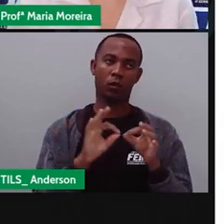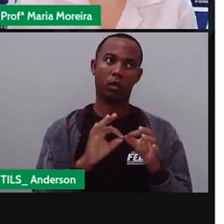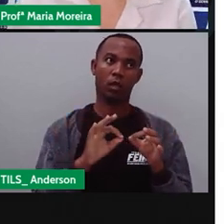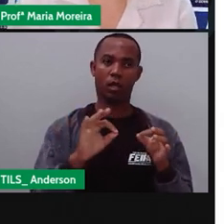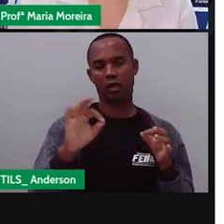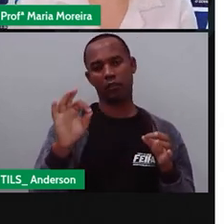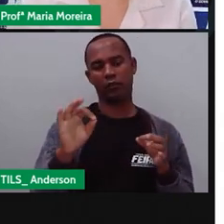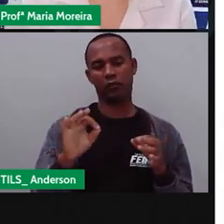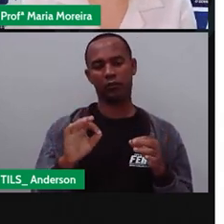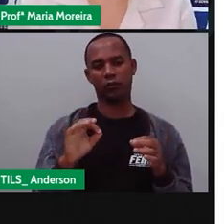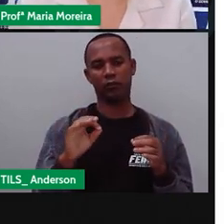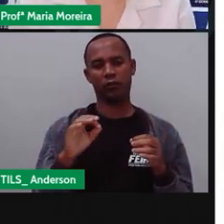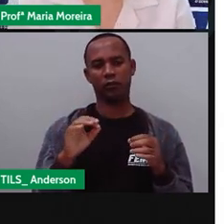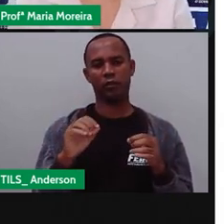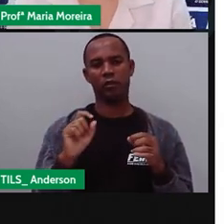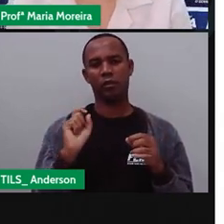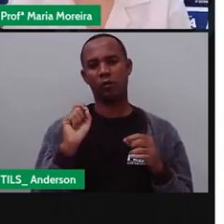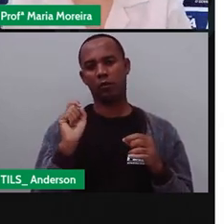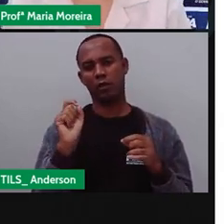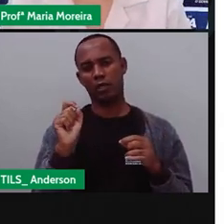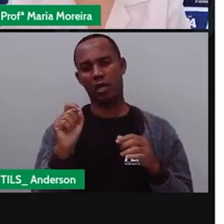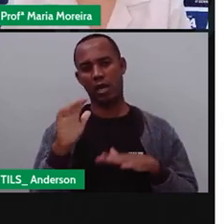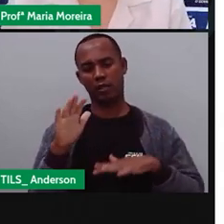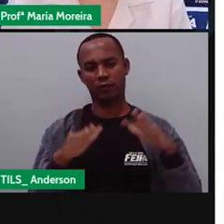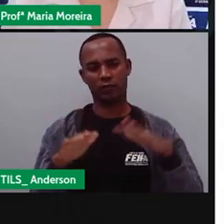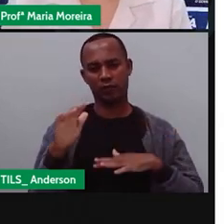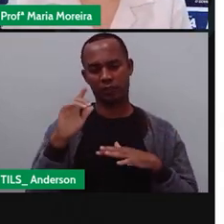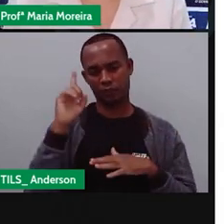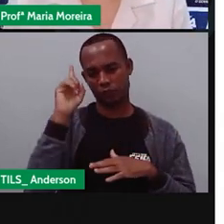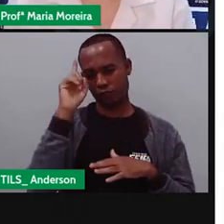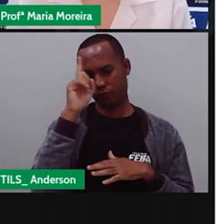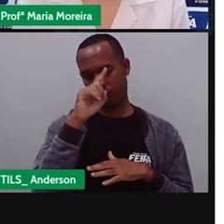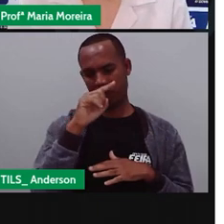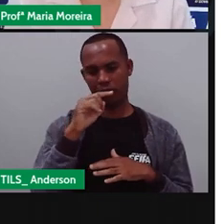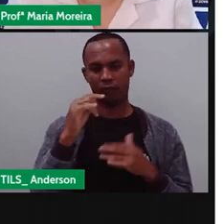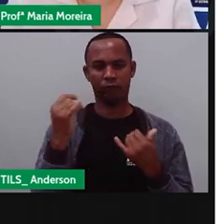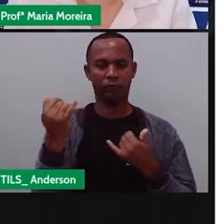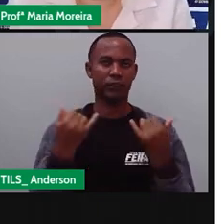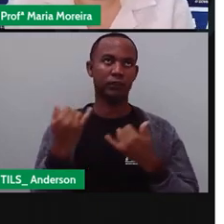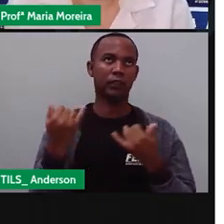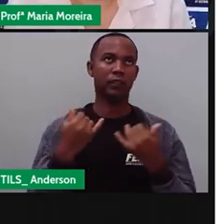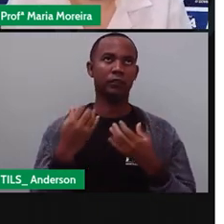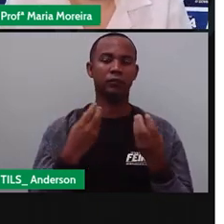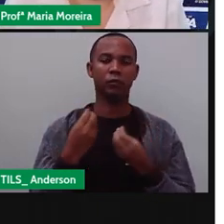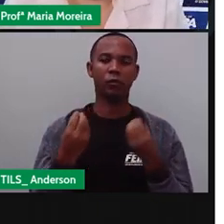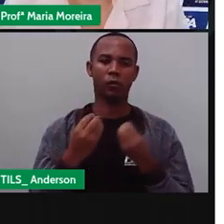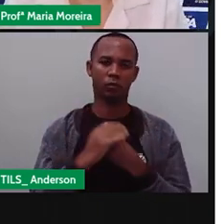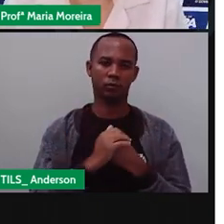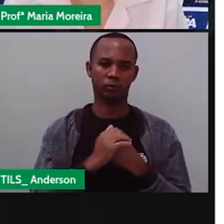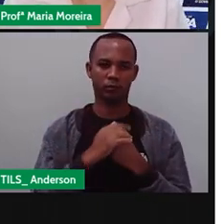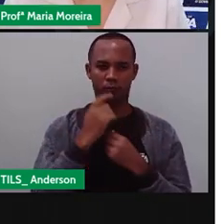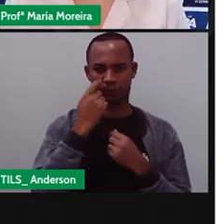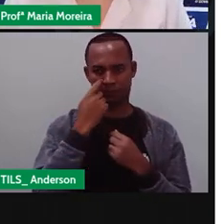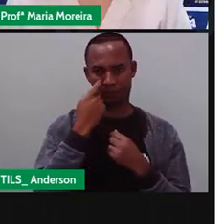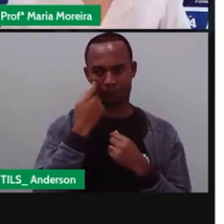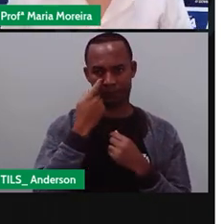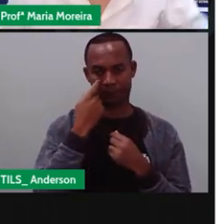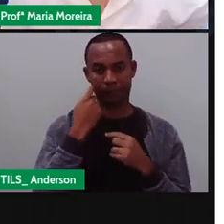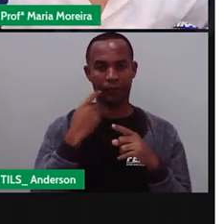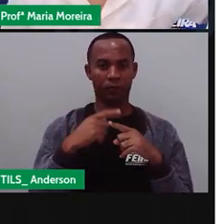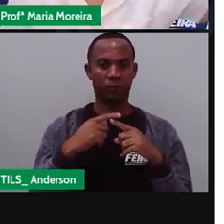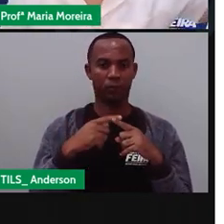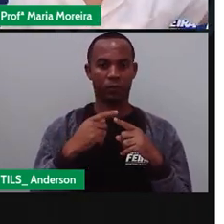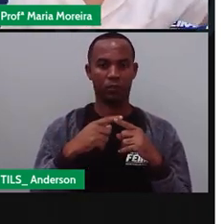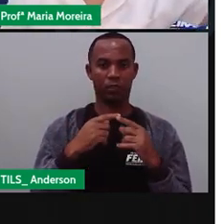Né? Pois eles poderão querer dificultar o entendimento da mensagem. Pró, como assim vai dificultar o parágrafo grande? Porque eu